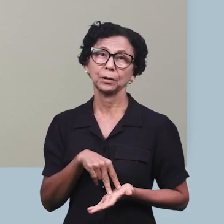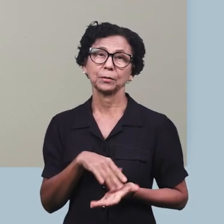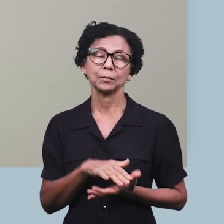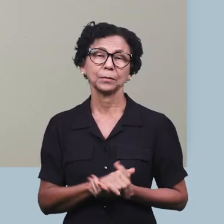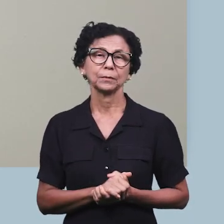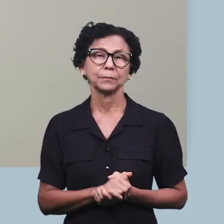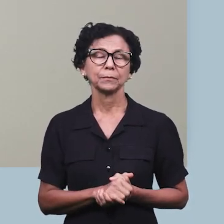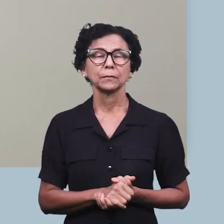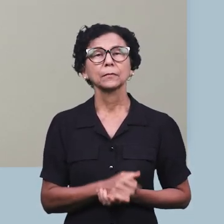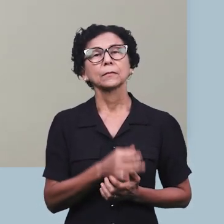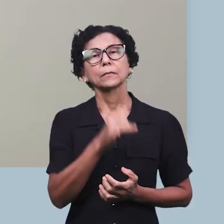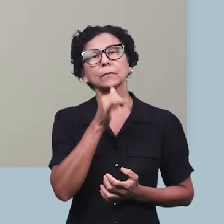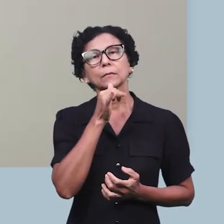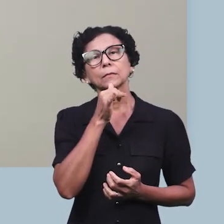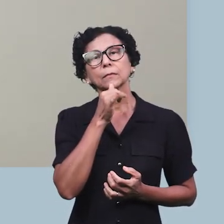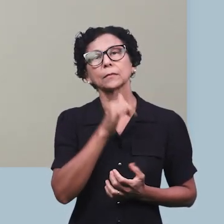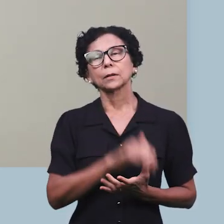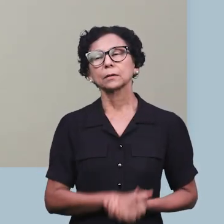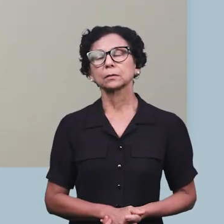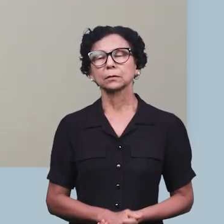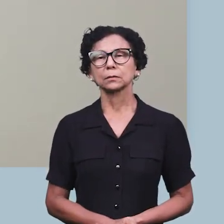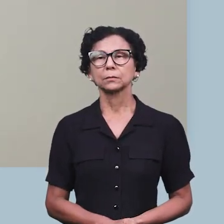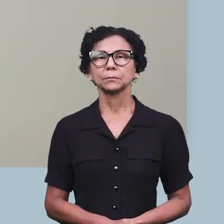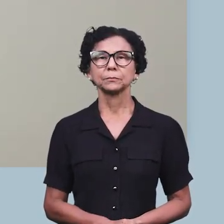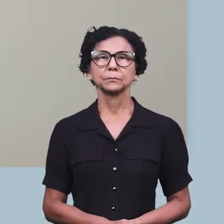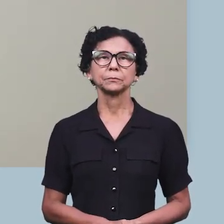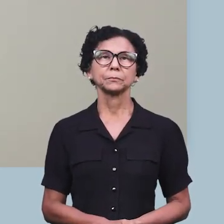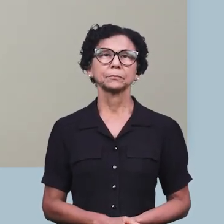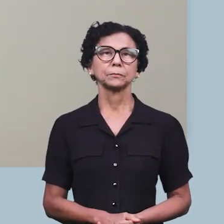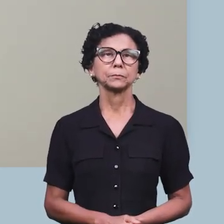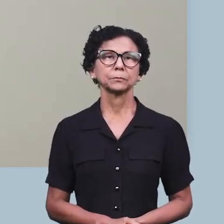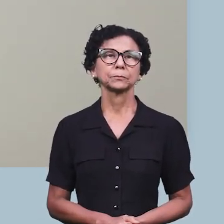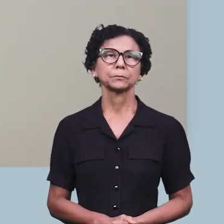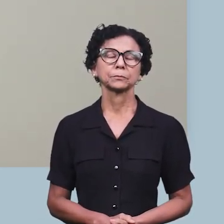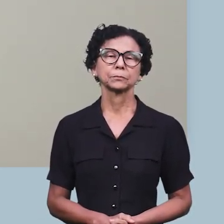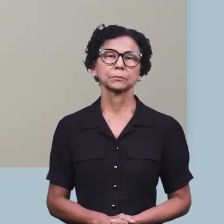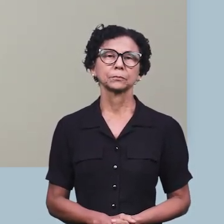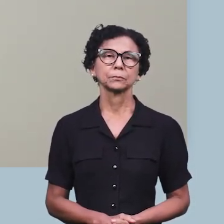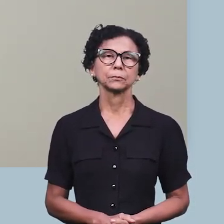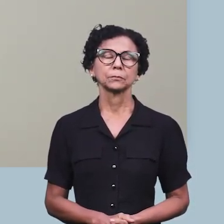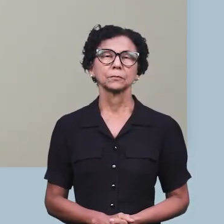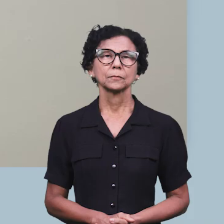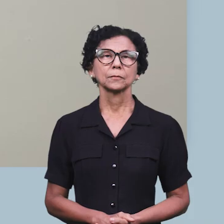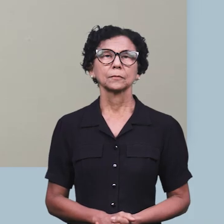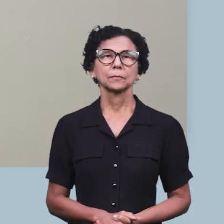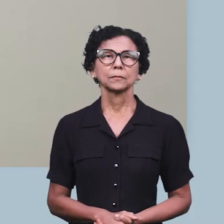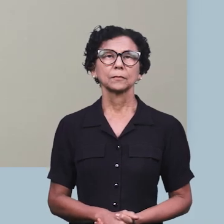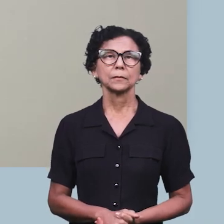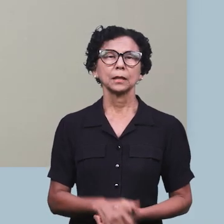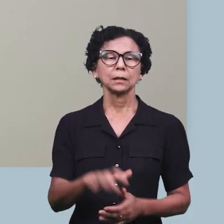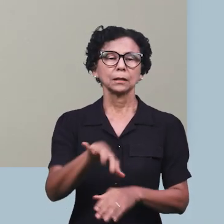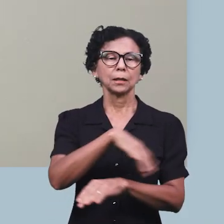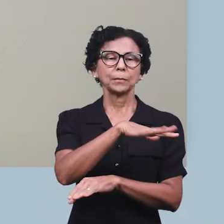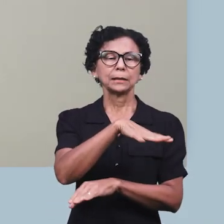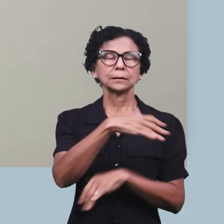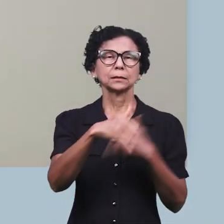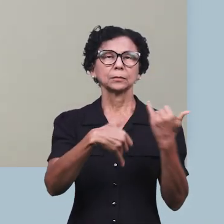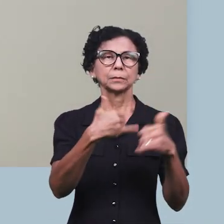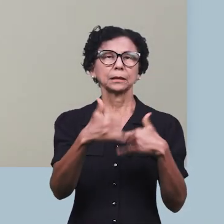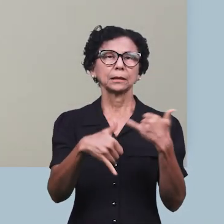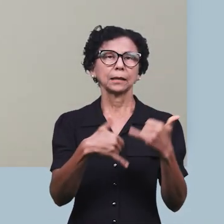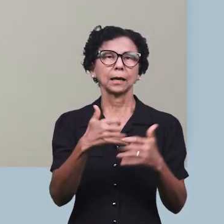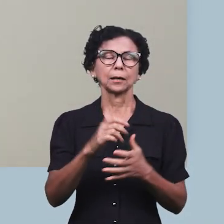algo parecido. Por exemplo, ao invés dela ir agora para o parquinho, o momento do